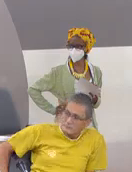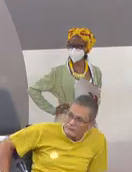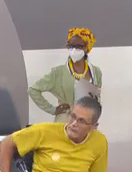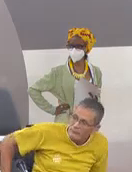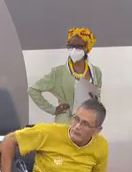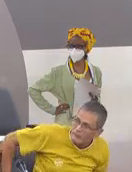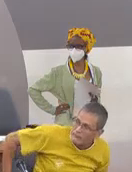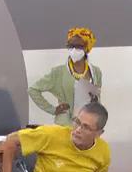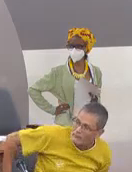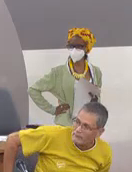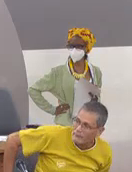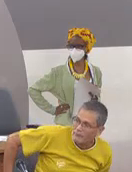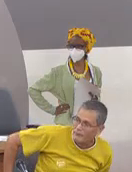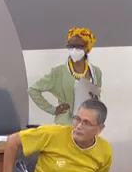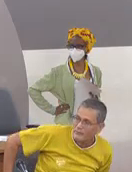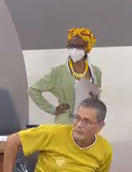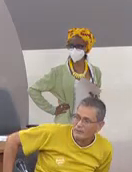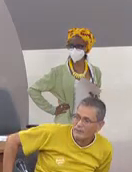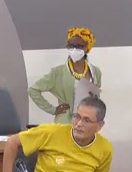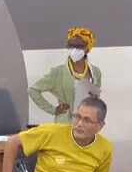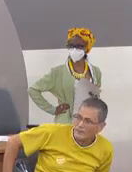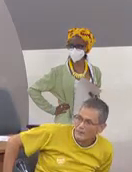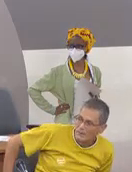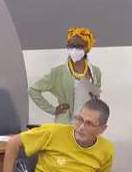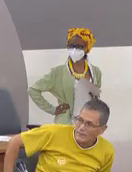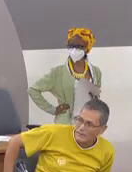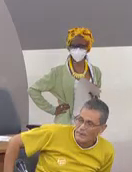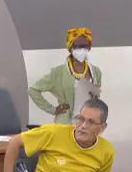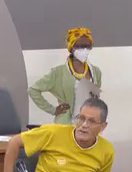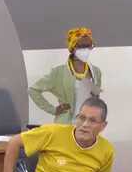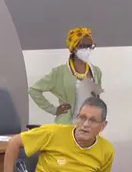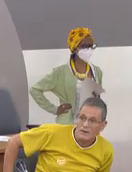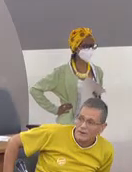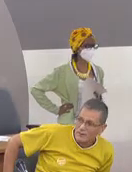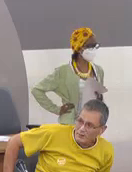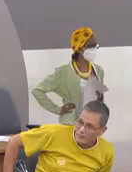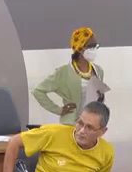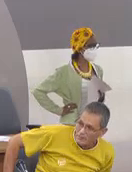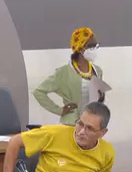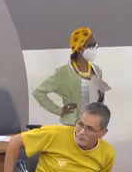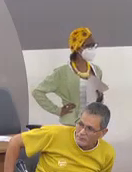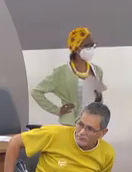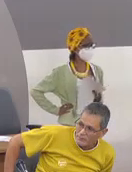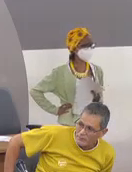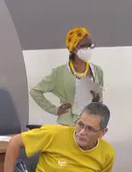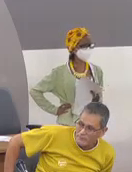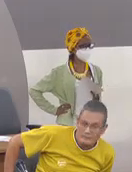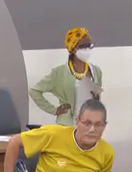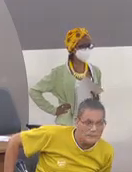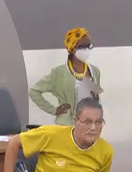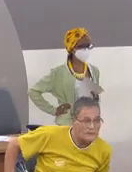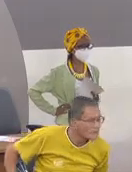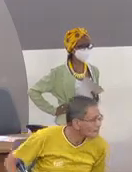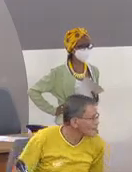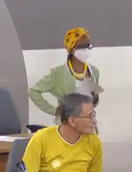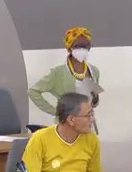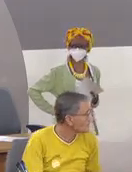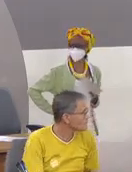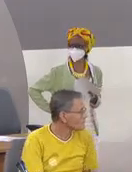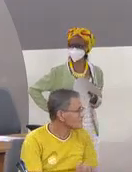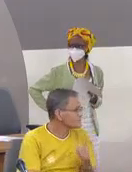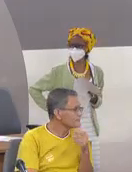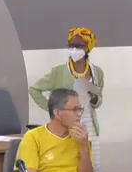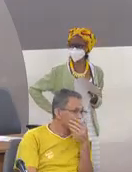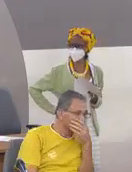a nota fiscal tudo certo tá tudo aqui também Dona Sônia nós estamos vendo também toda a sua